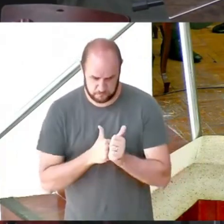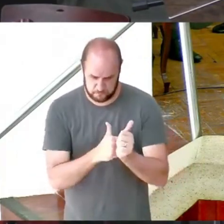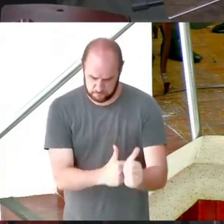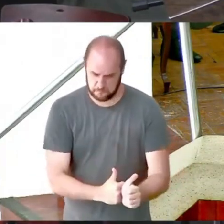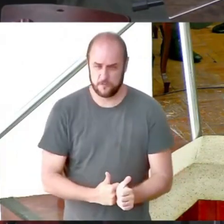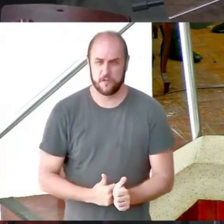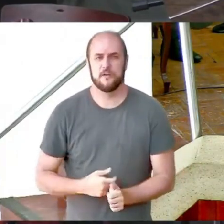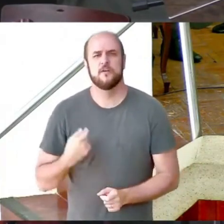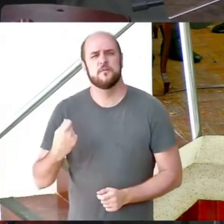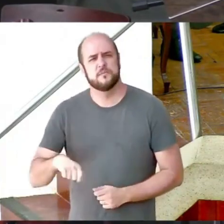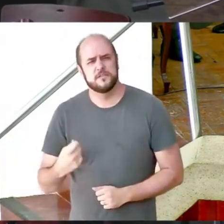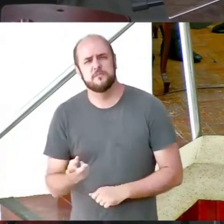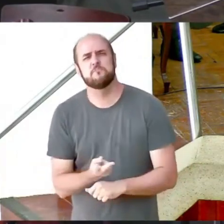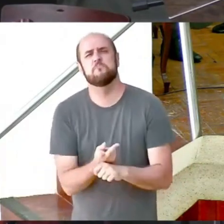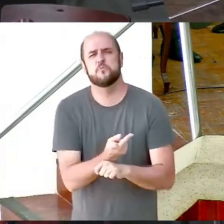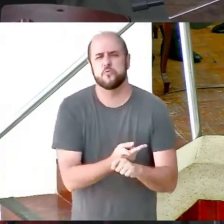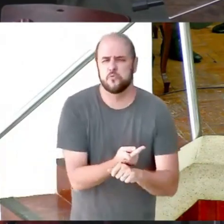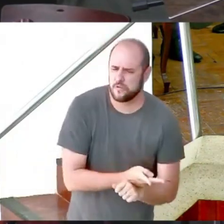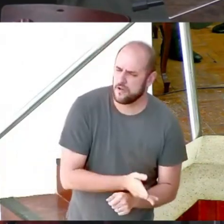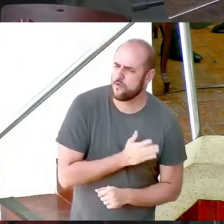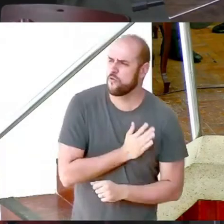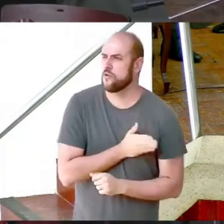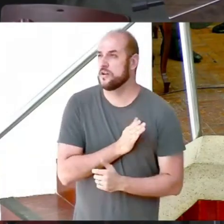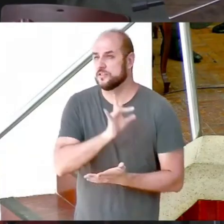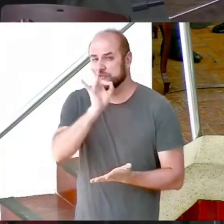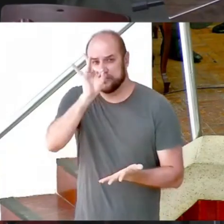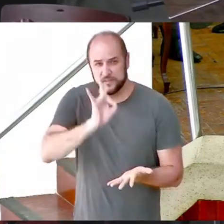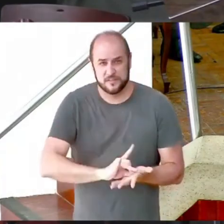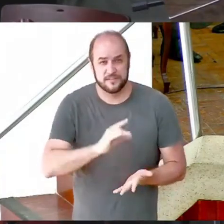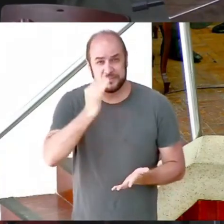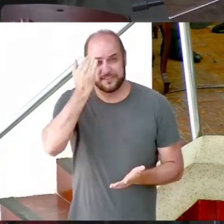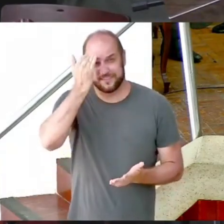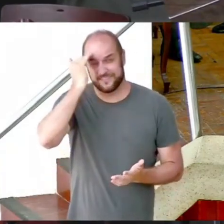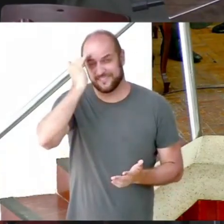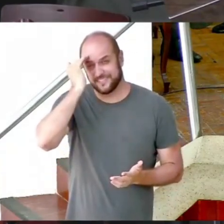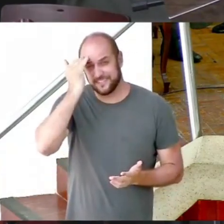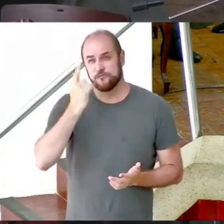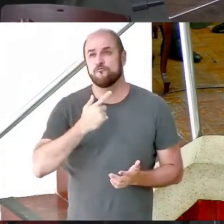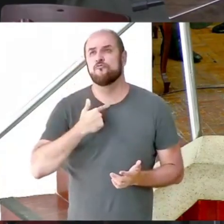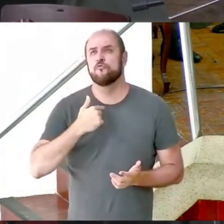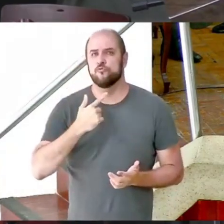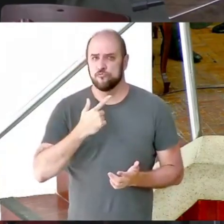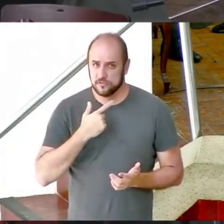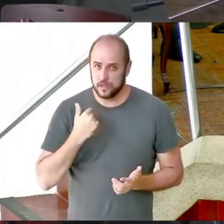devemos buscar com todo o coração. Entender a vontade de preceito